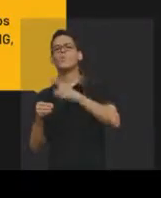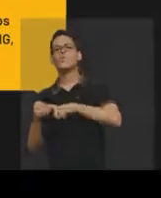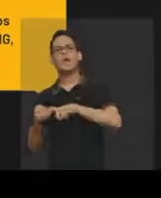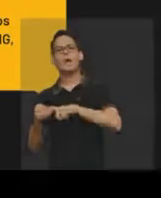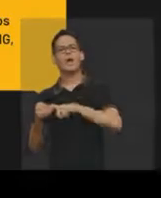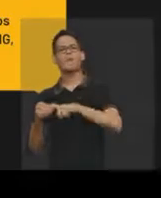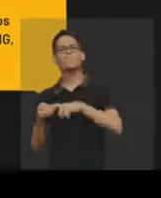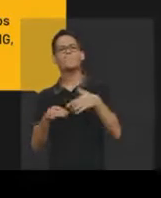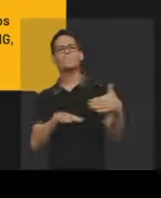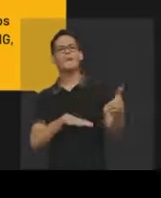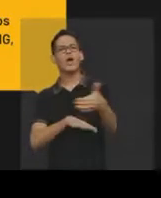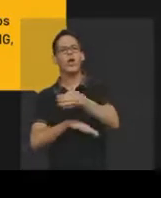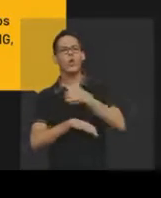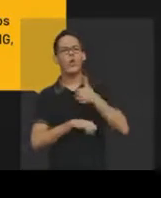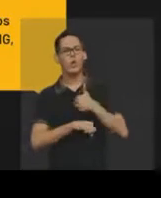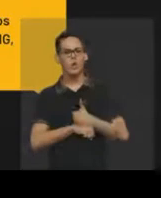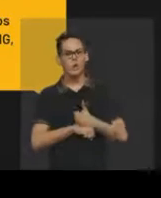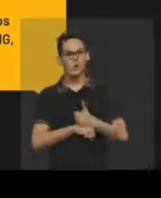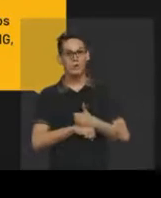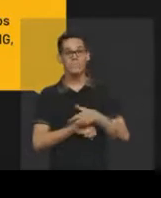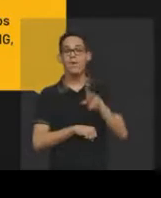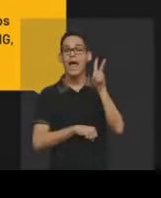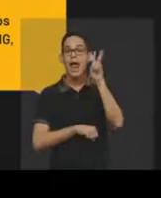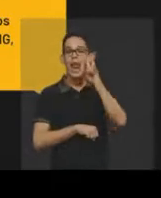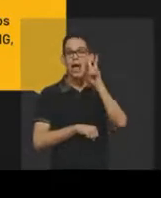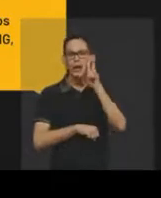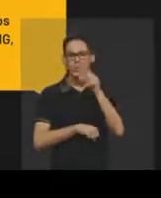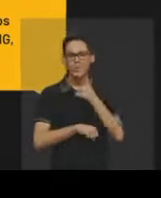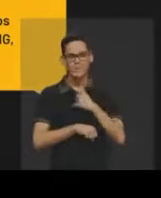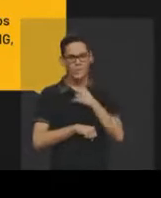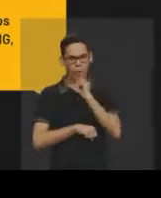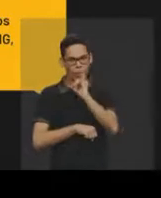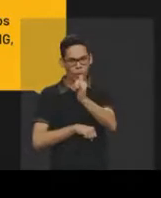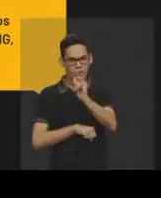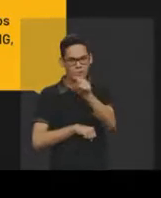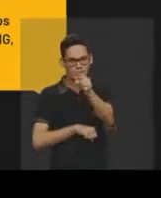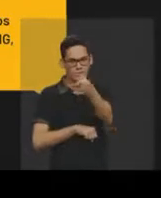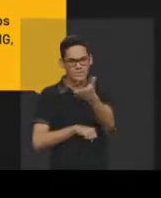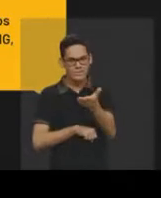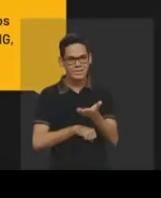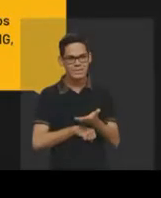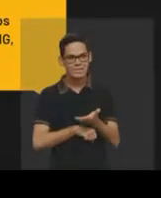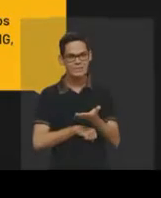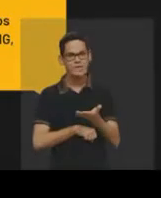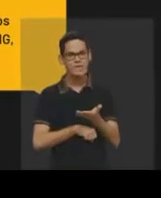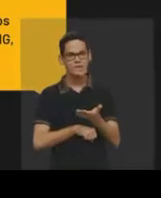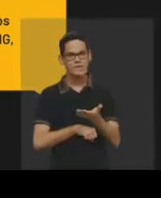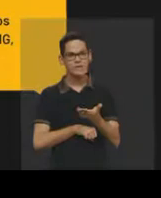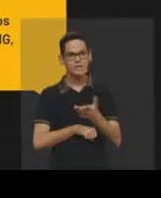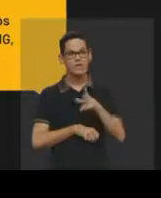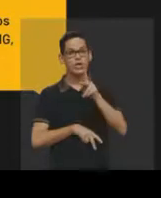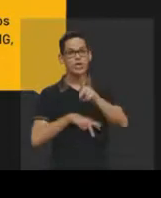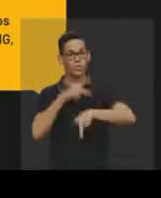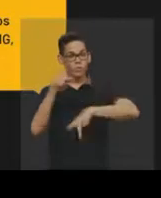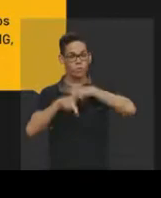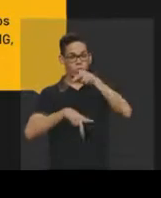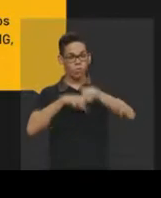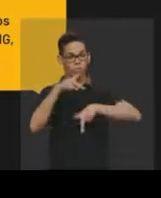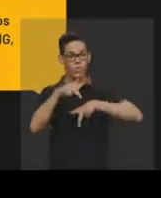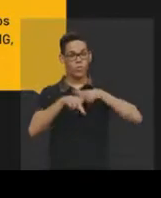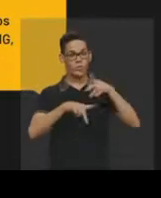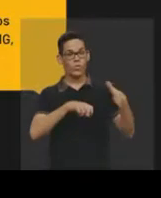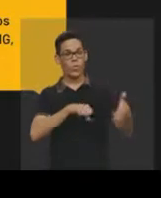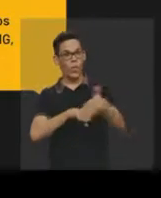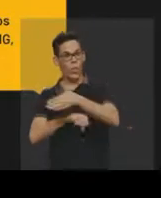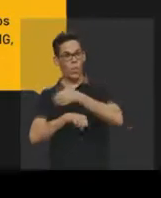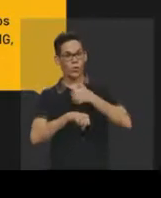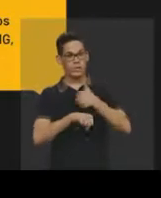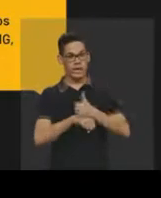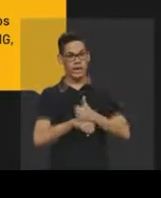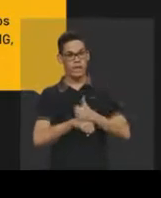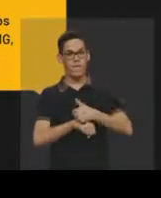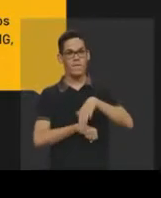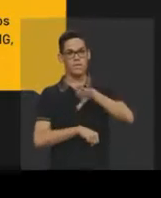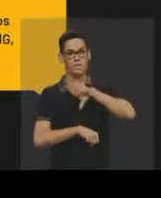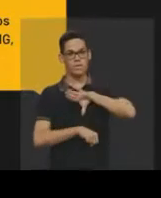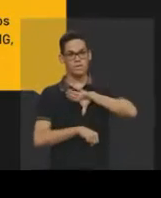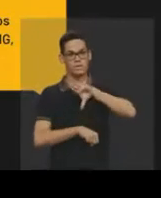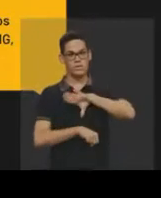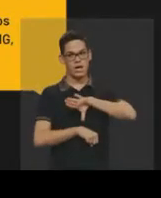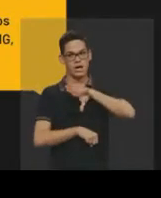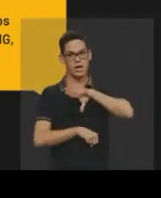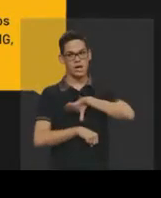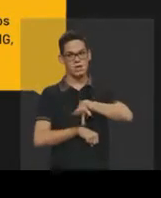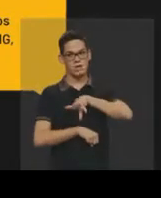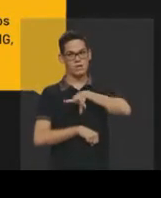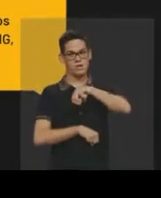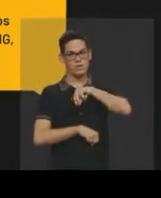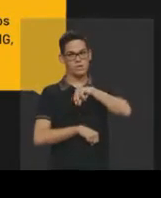nossa aula, eu falei com vocês que a ocupação colonial que Portugal empreendeu se